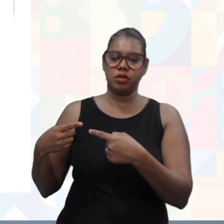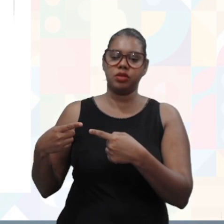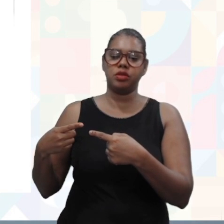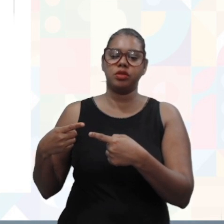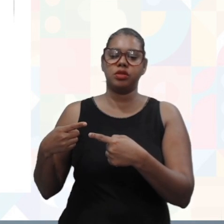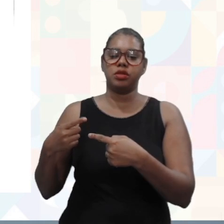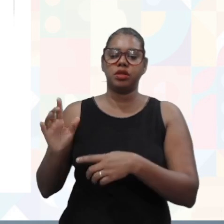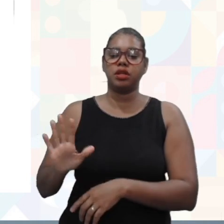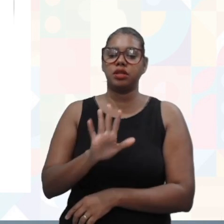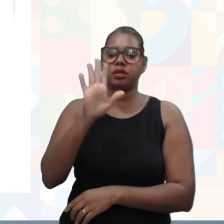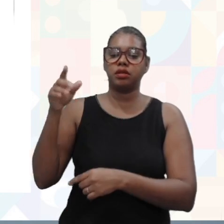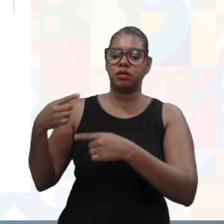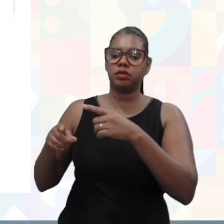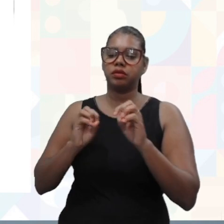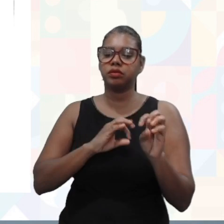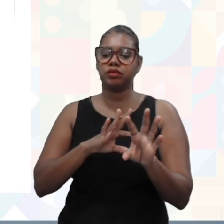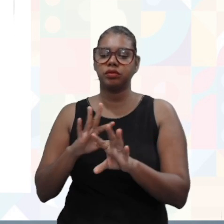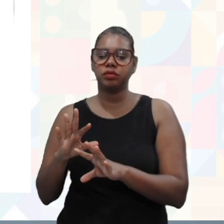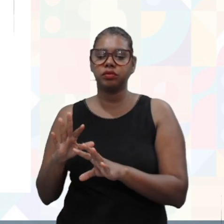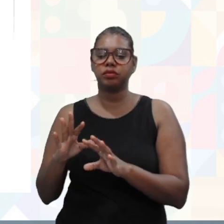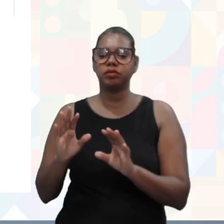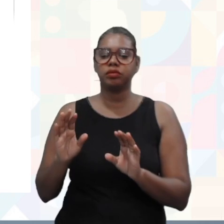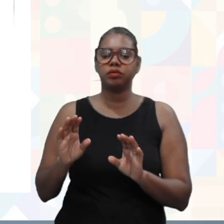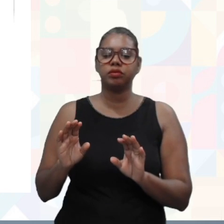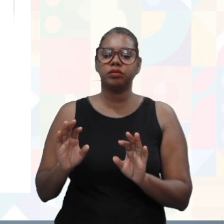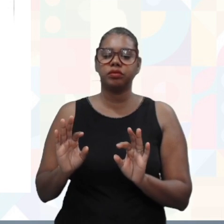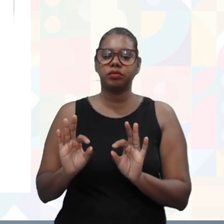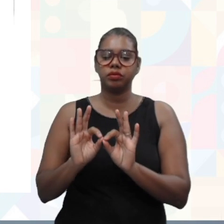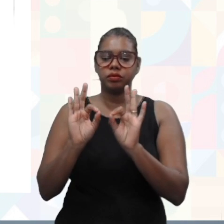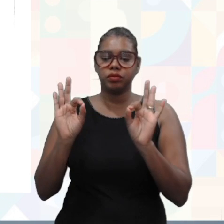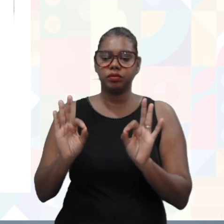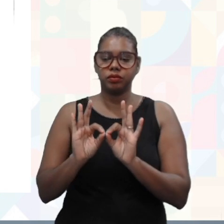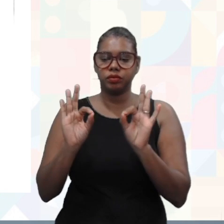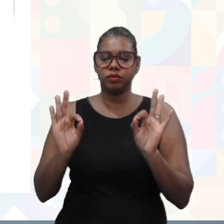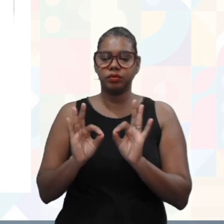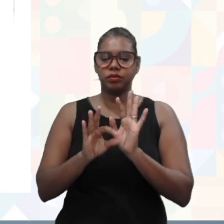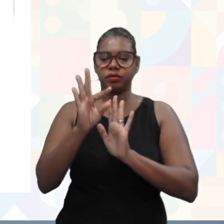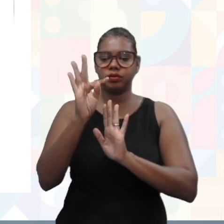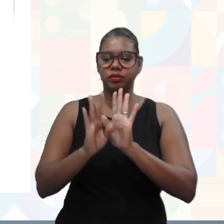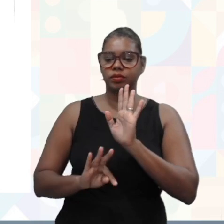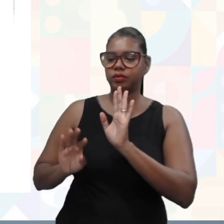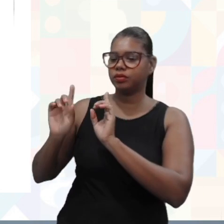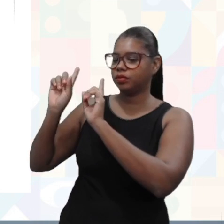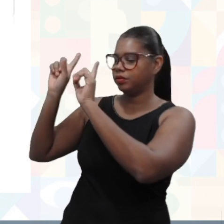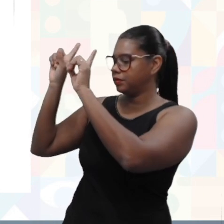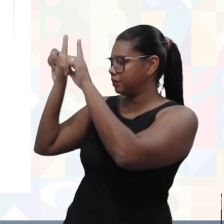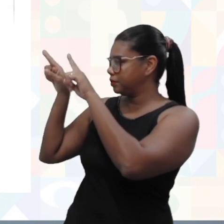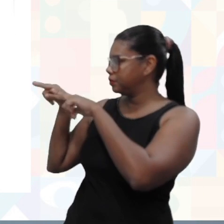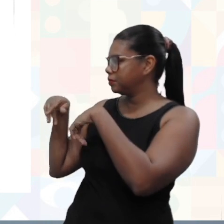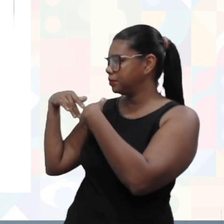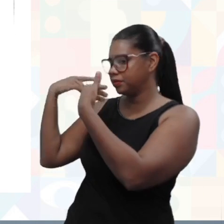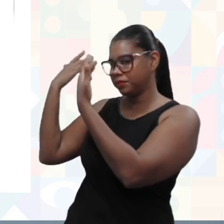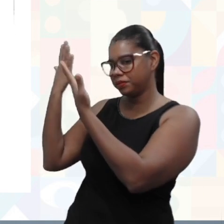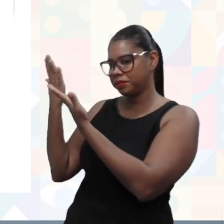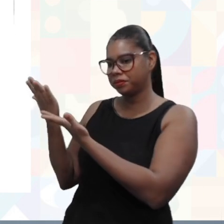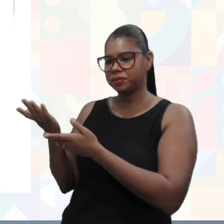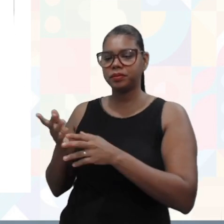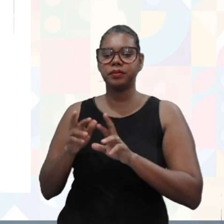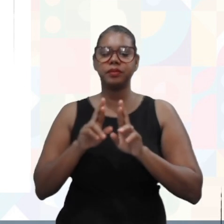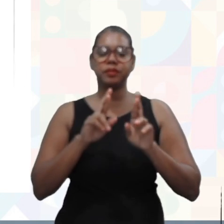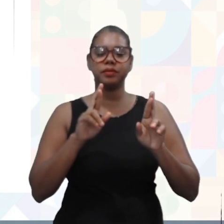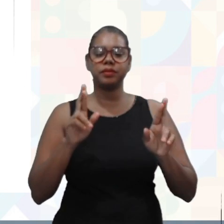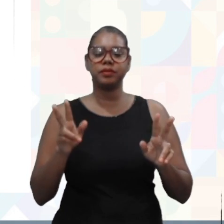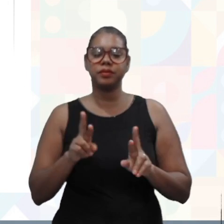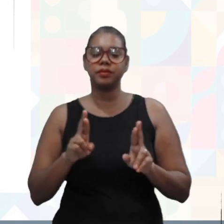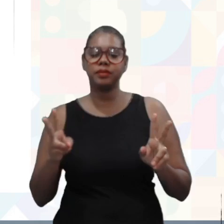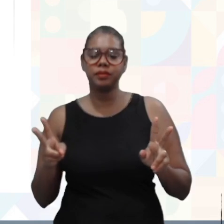educação, eu trouxe aqui para vocês uma citação desse texto para a gente entender essa diferença. Quando a gente fala